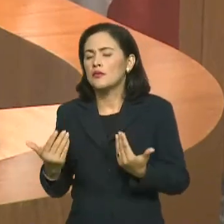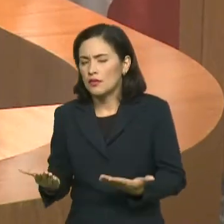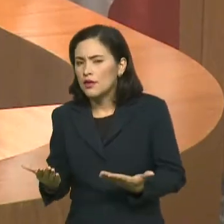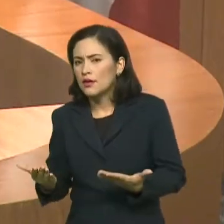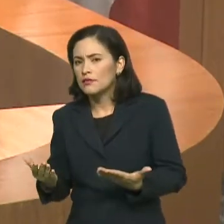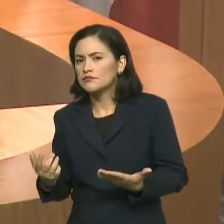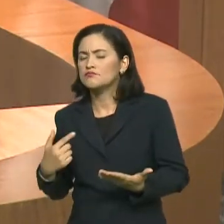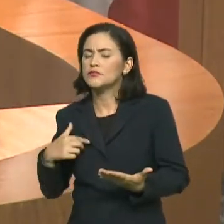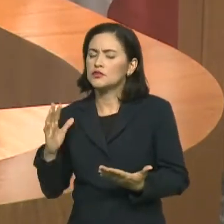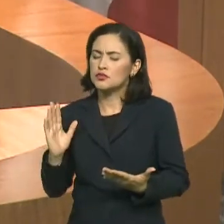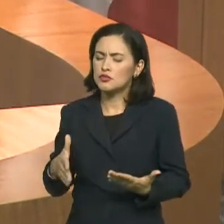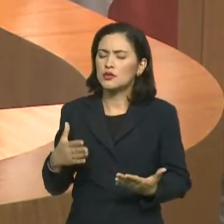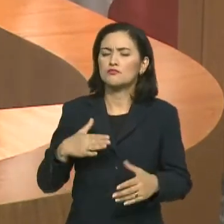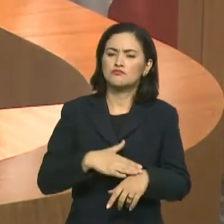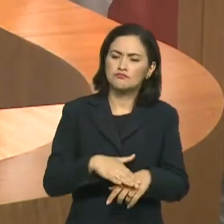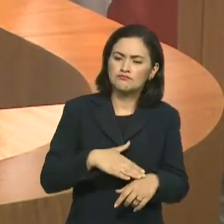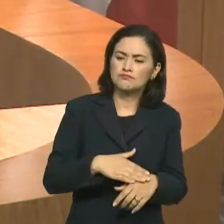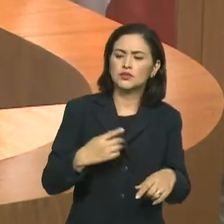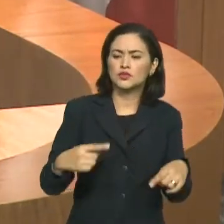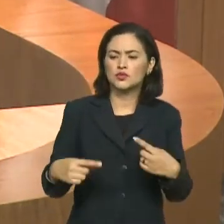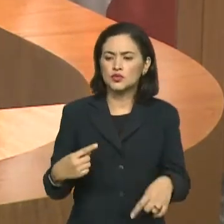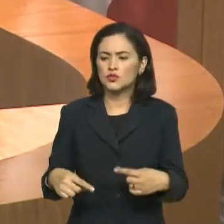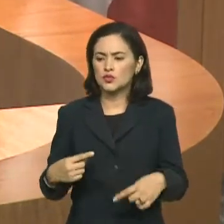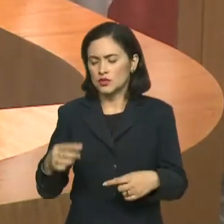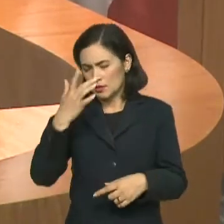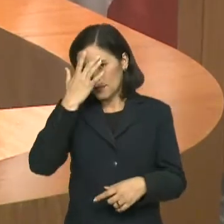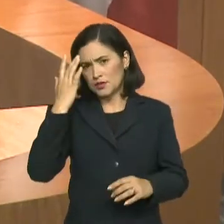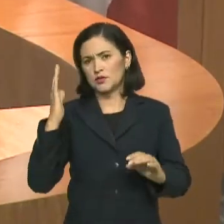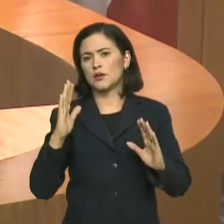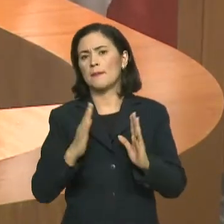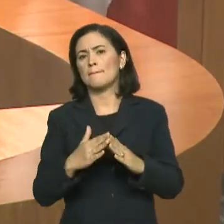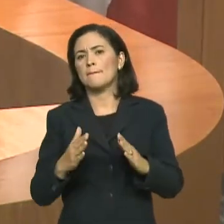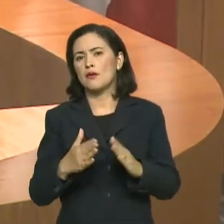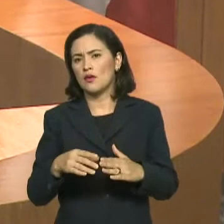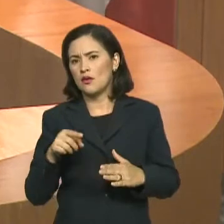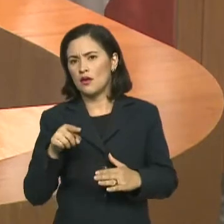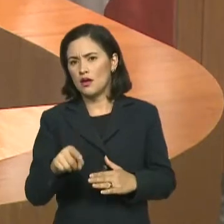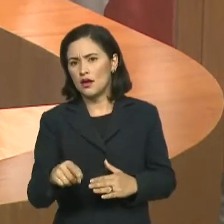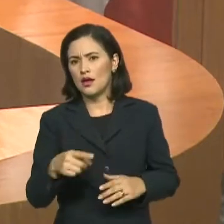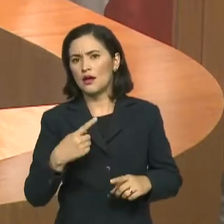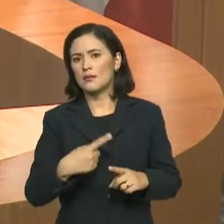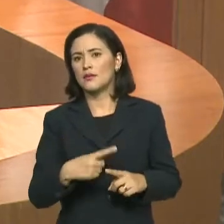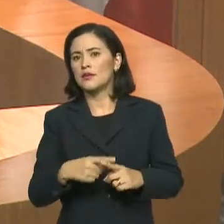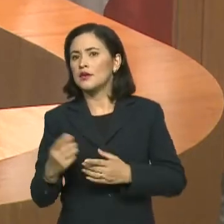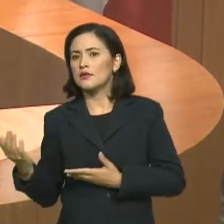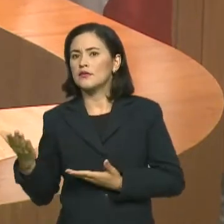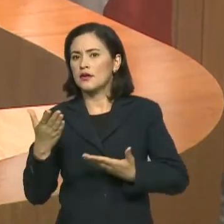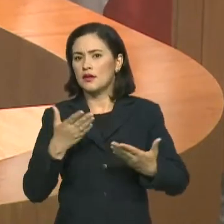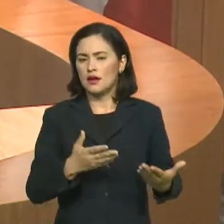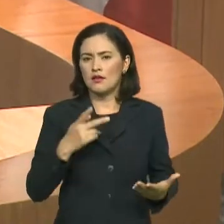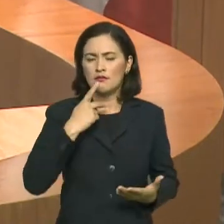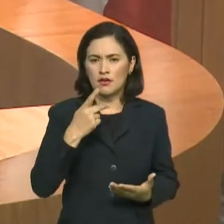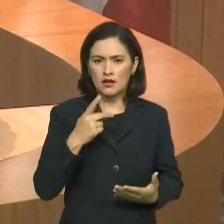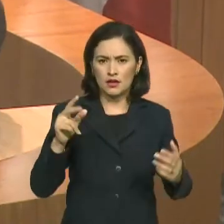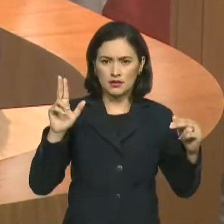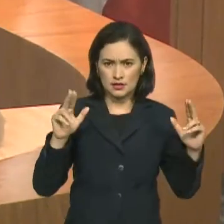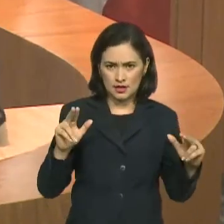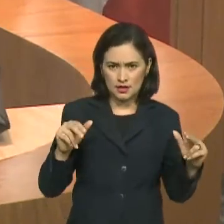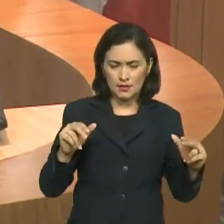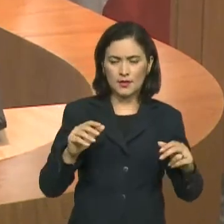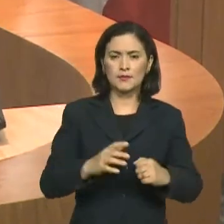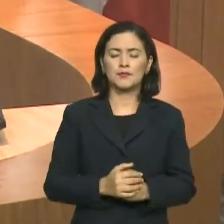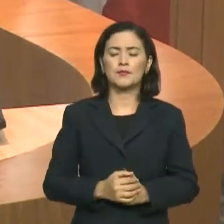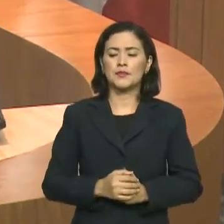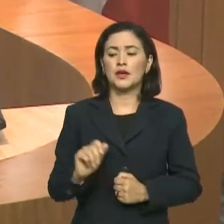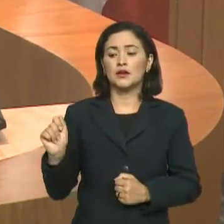com vários assentados, porque assim fui chamado para tratar do tema através das